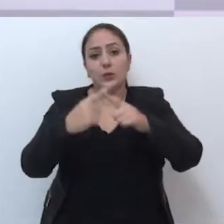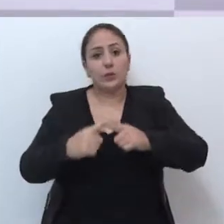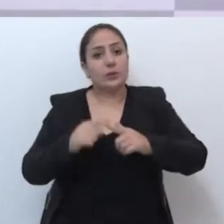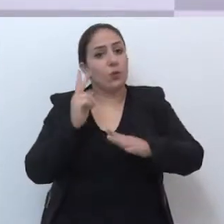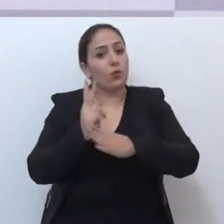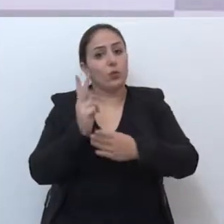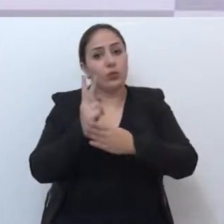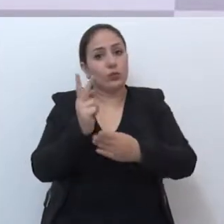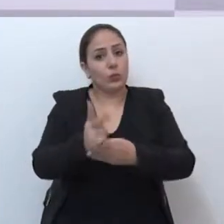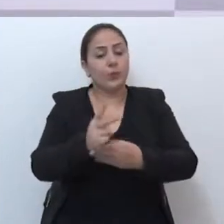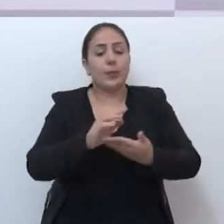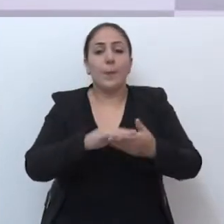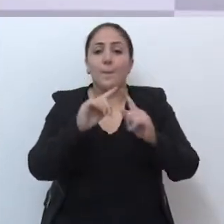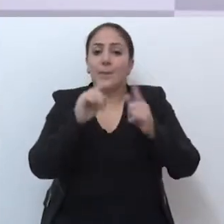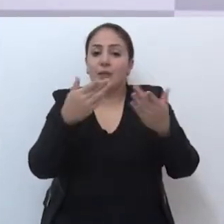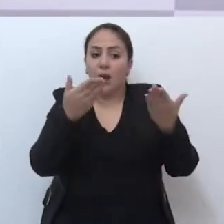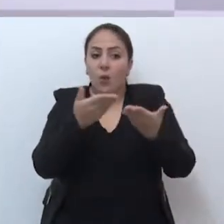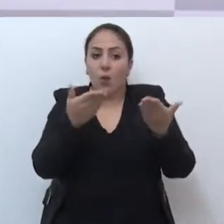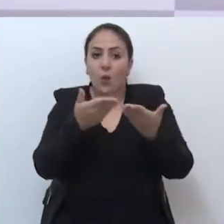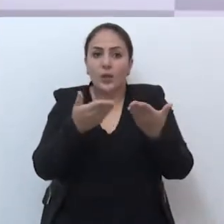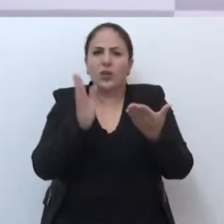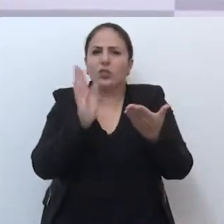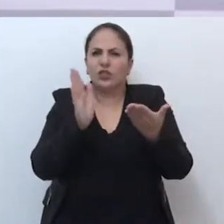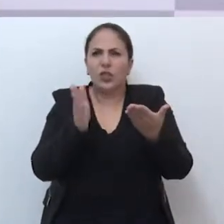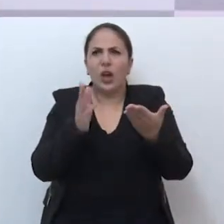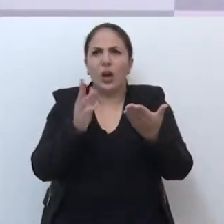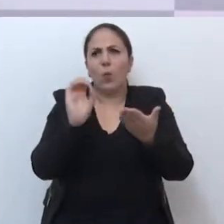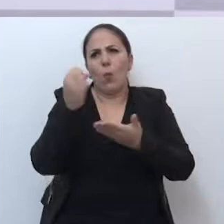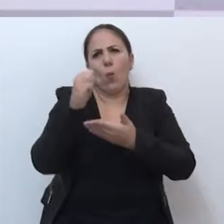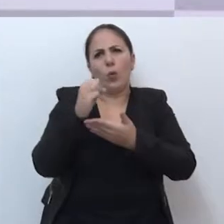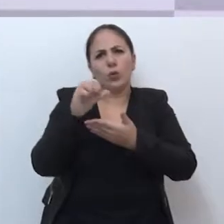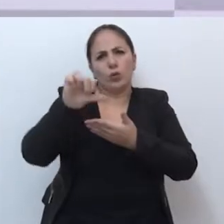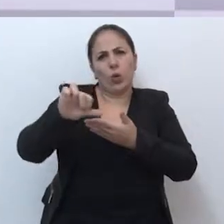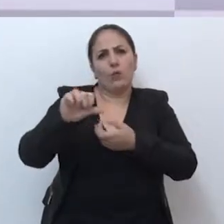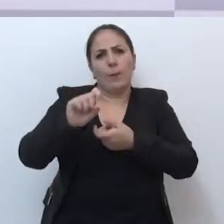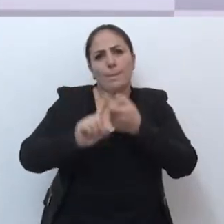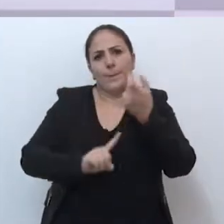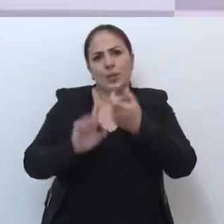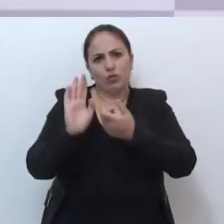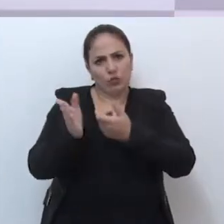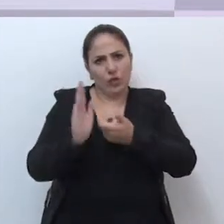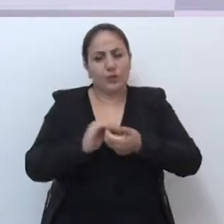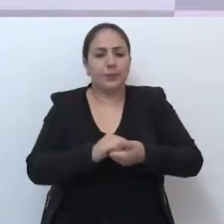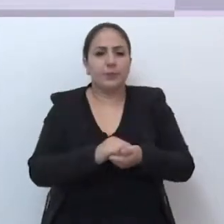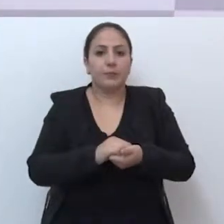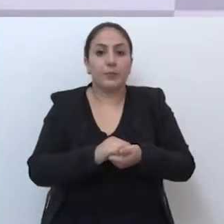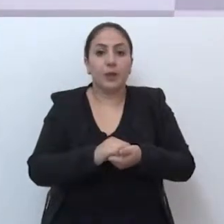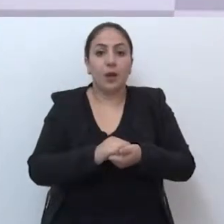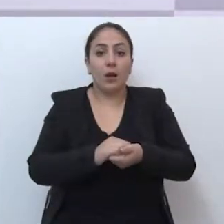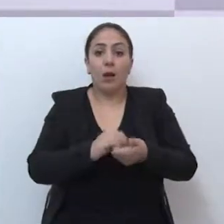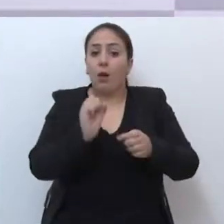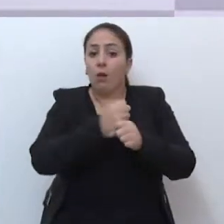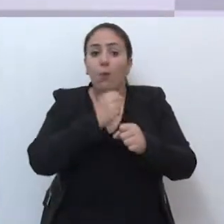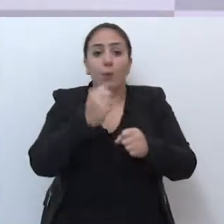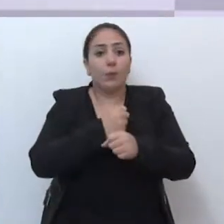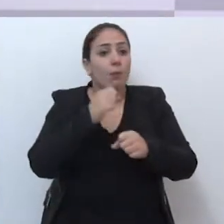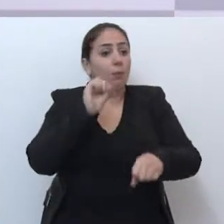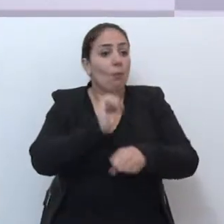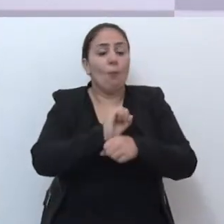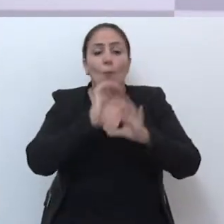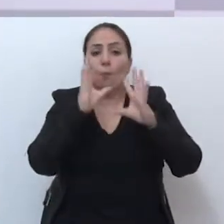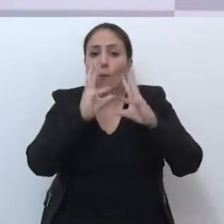vezes e continuou no mesmo tempo. Só que agora já faz aí uns 8, 9 meses, né? E que a obra